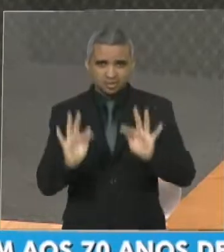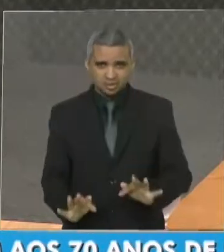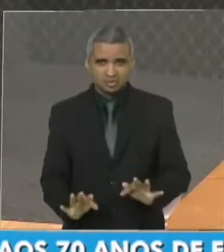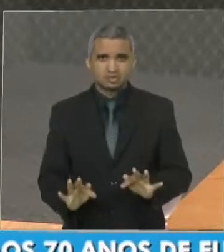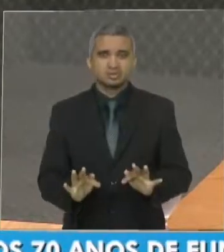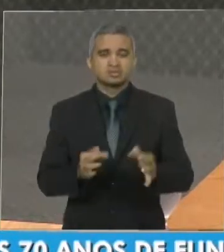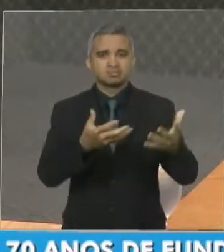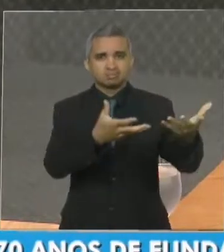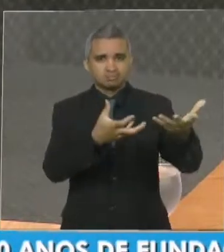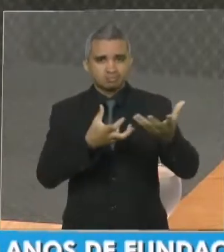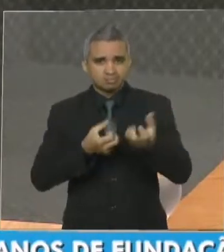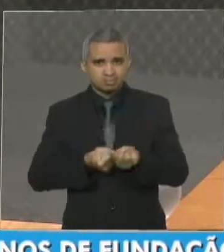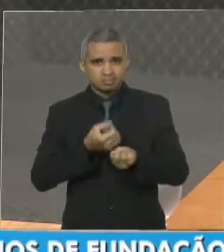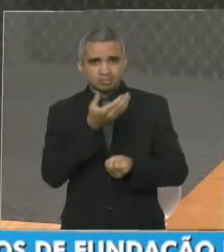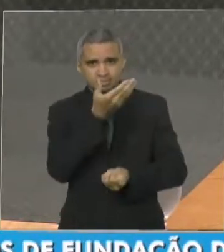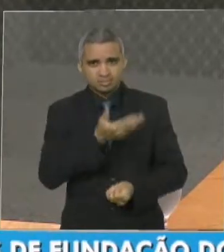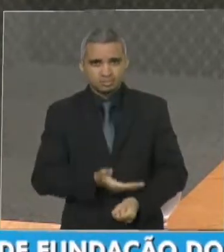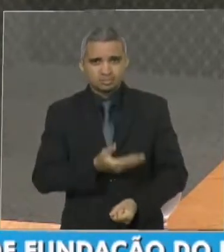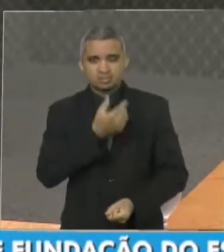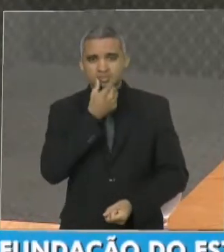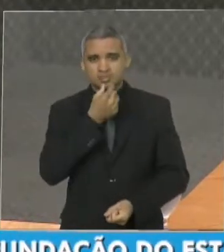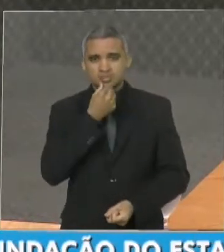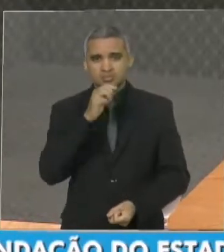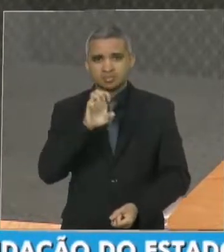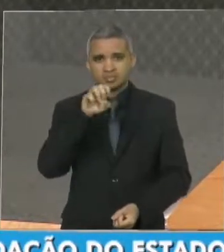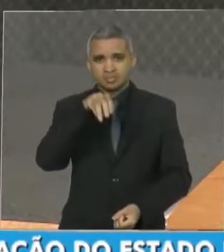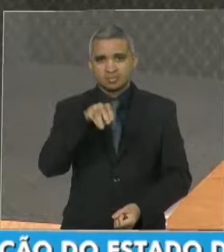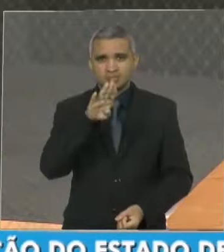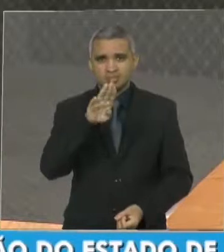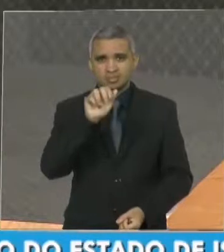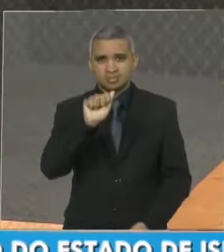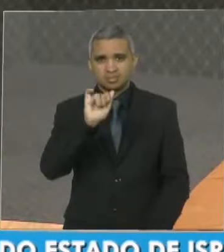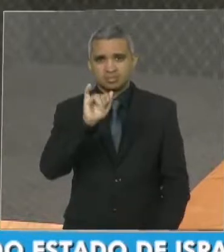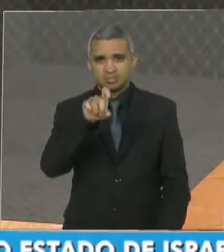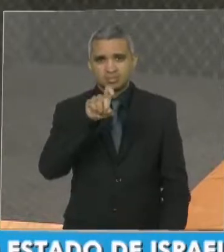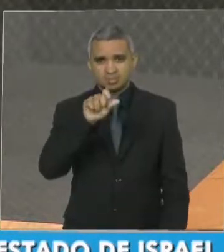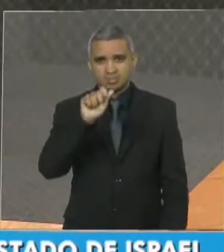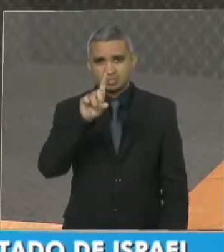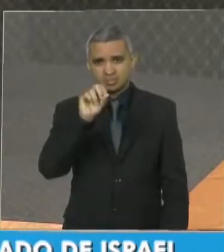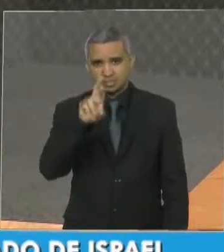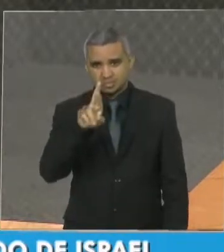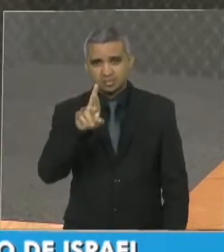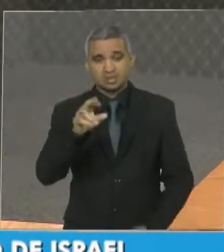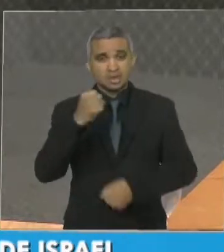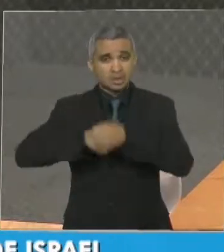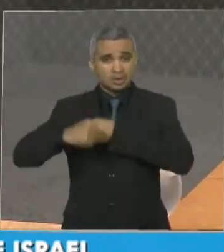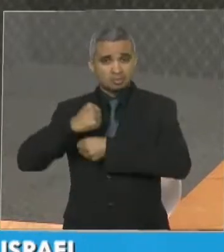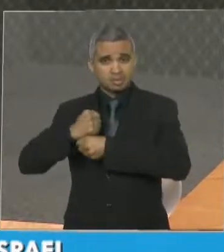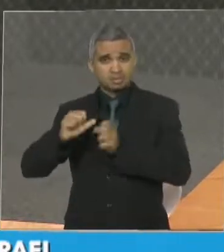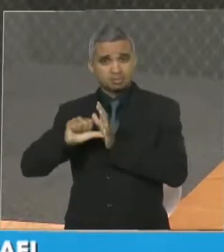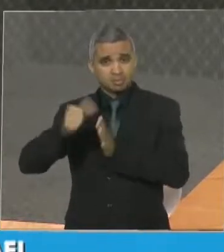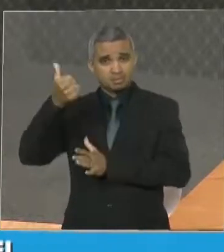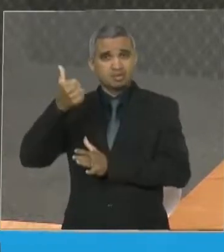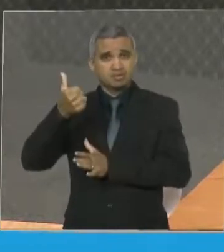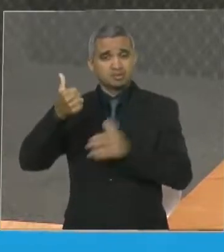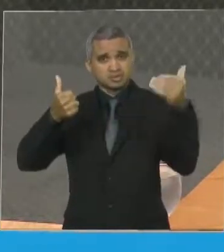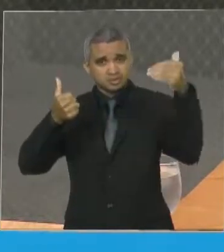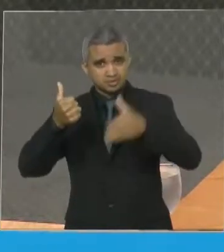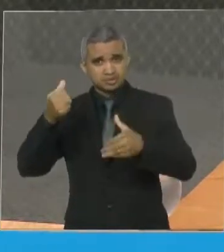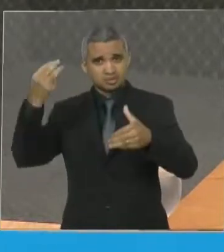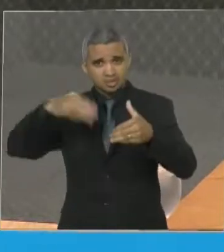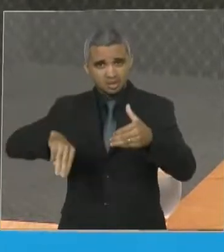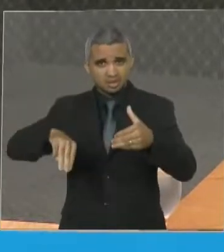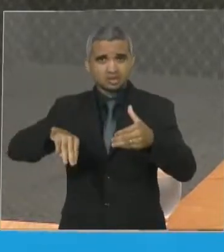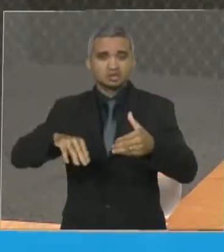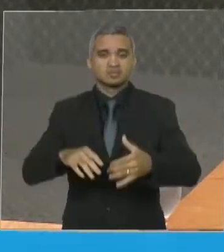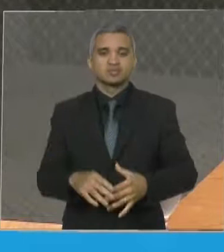receber o embaixador. E não é a primeira vez, desde o ano passado, que ele visita o nosso Estado. Terminamos de ter